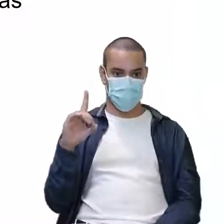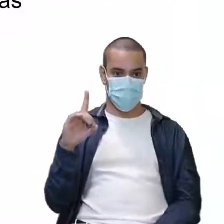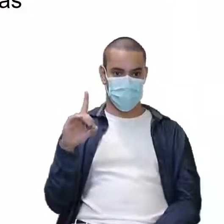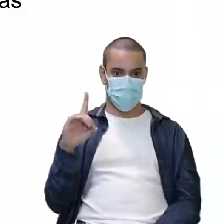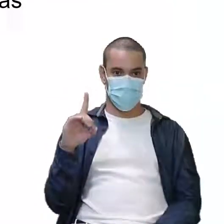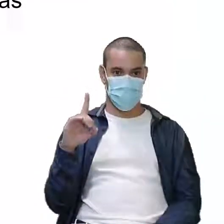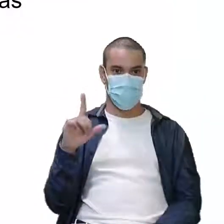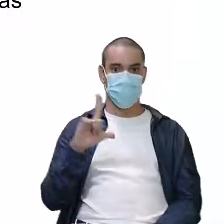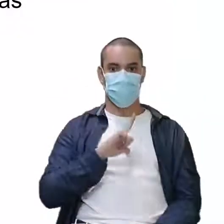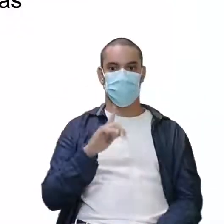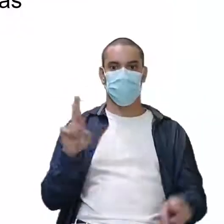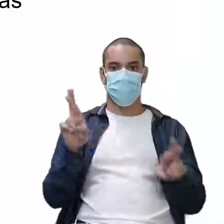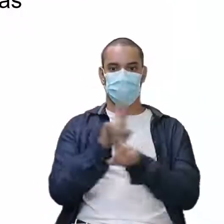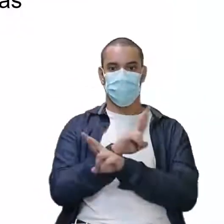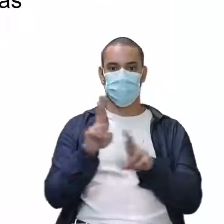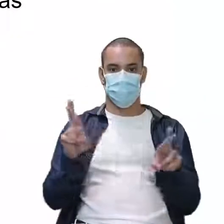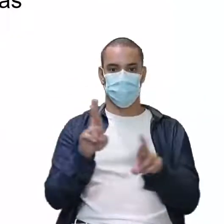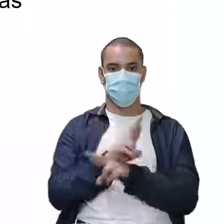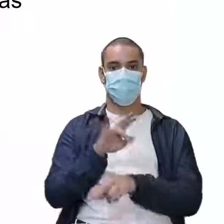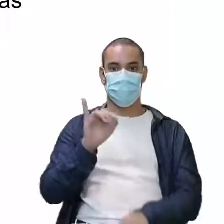você tem relações